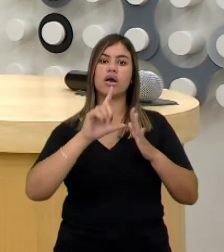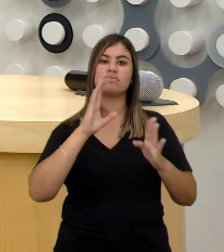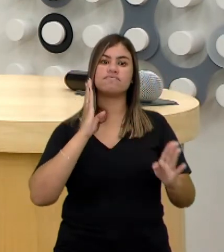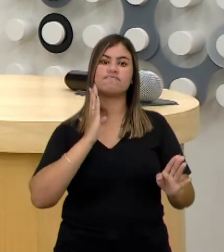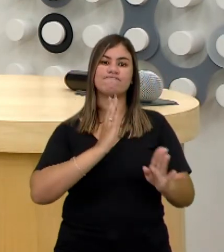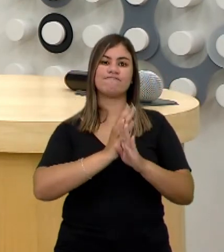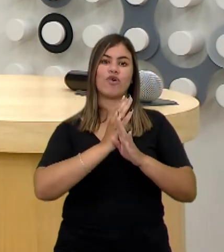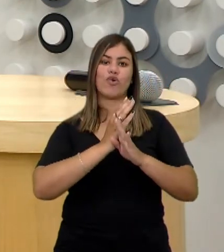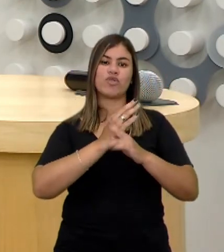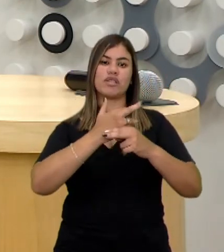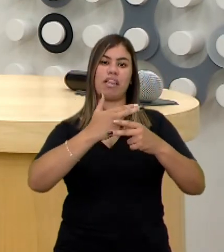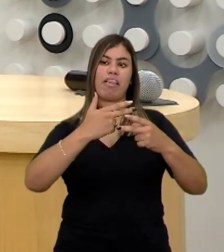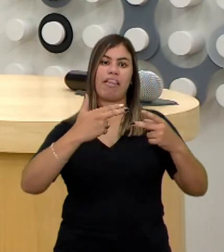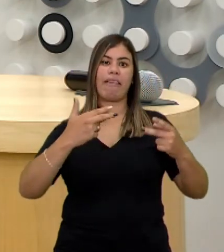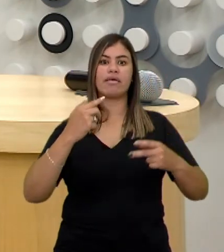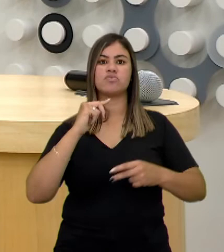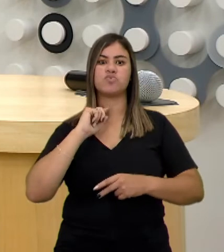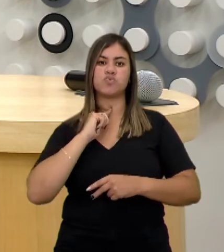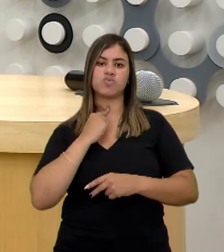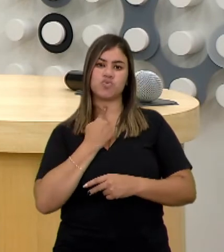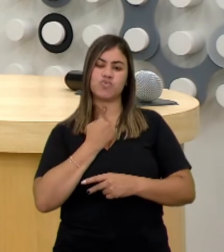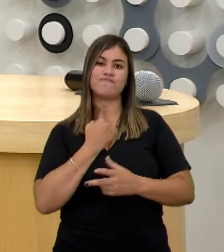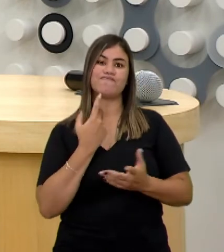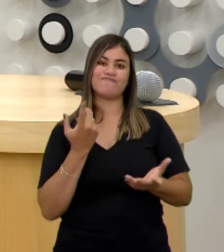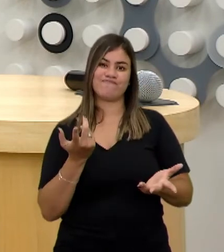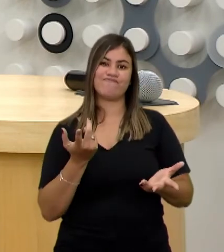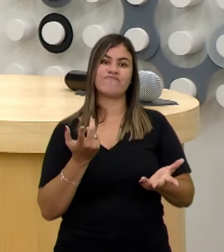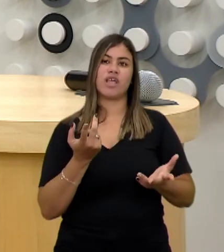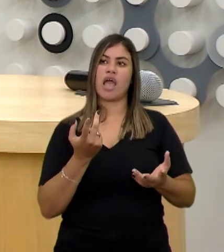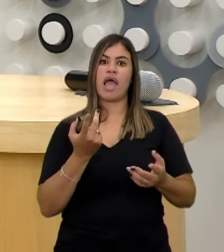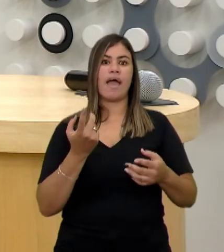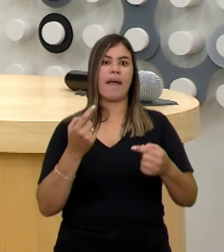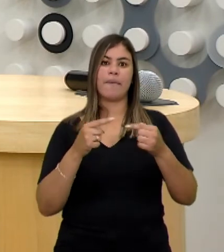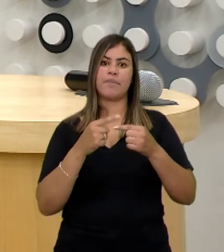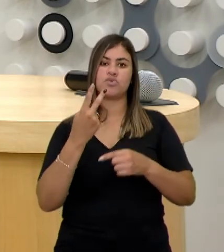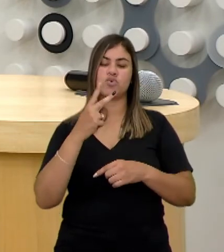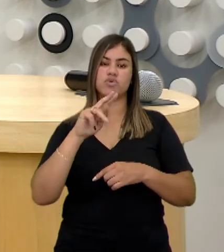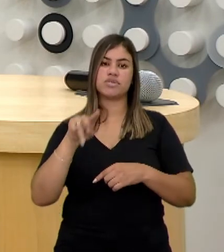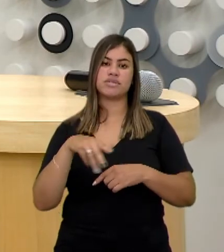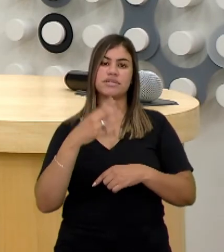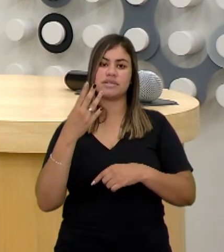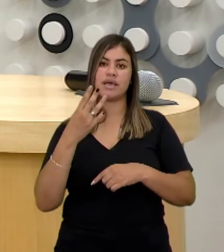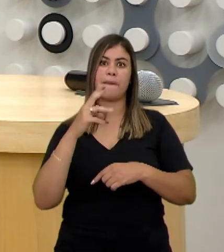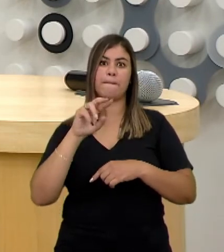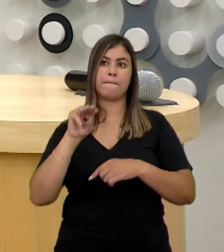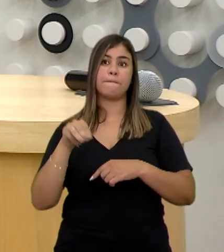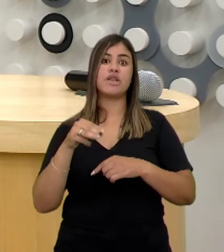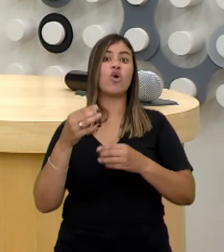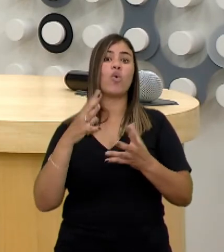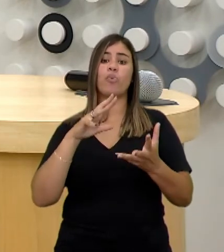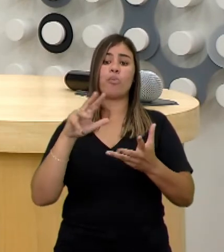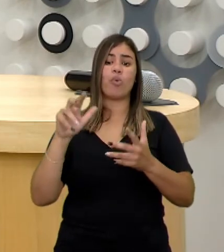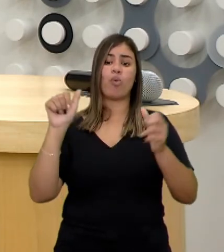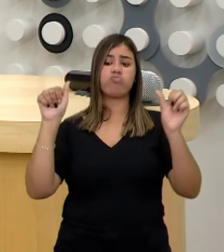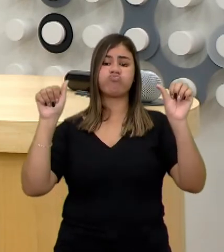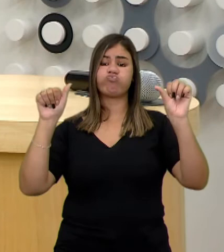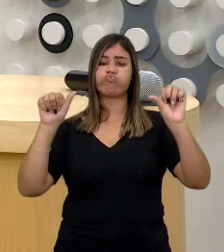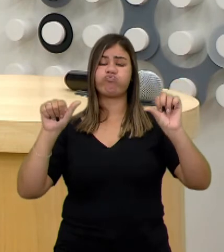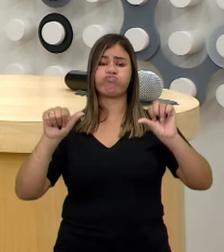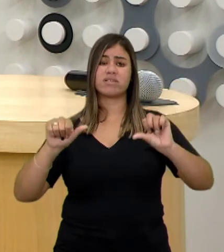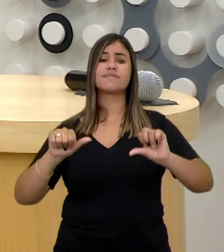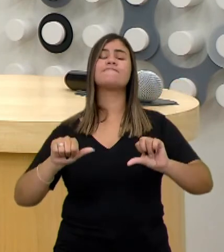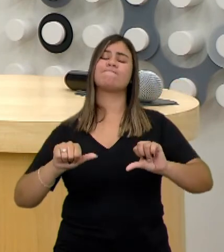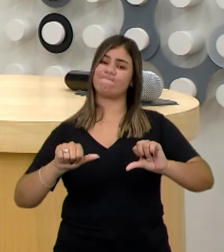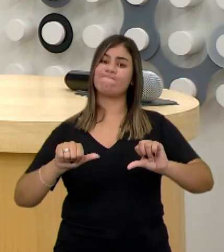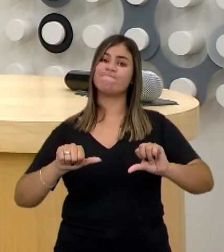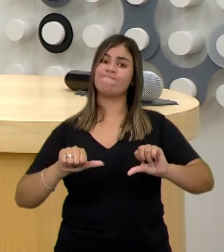as formas de poluir logo que ele já surge, né, 2, 3 milhões de anos. Imagina a catástrofe que não seria hoje aqui no